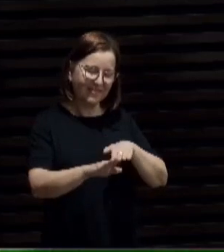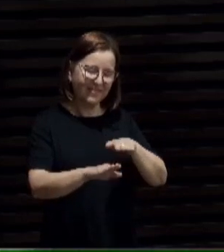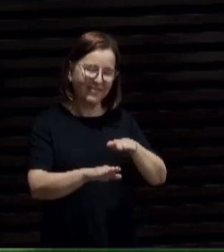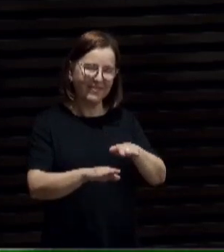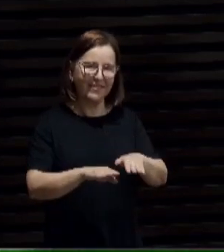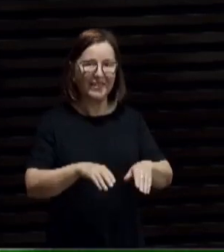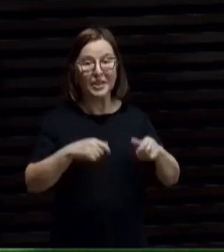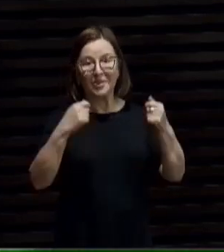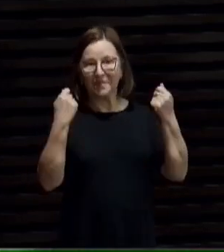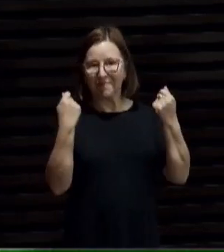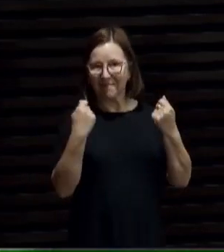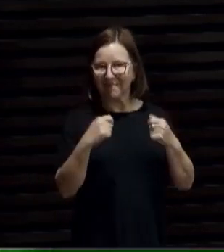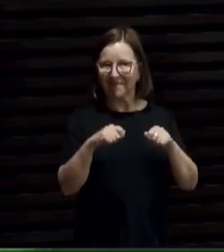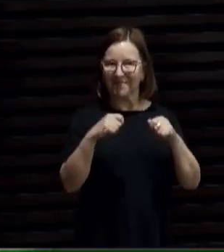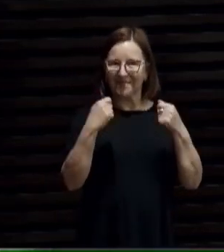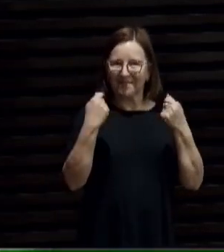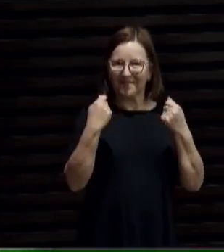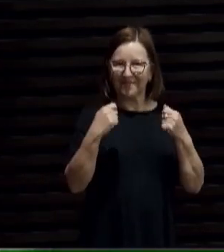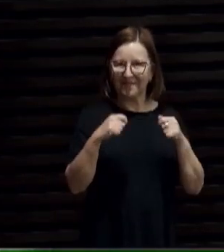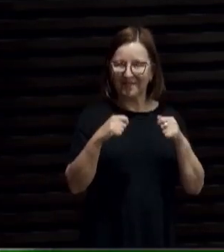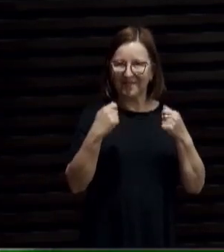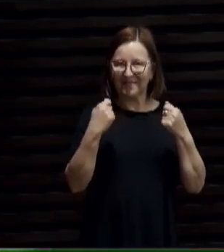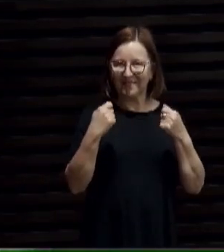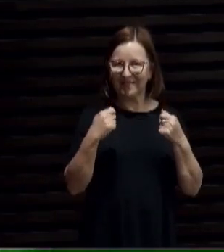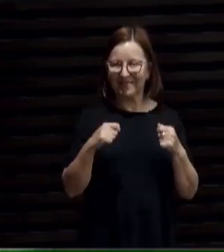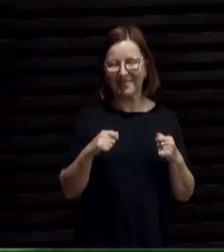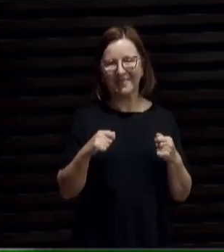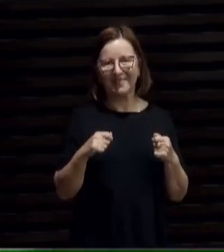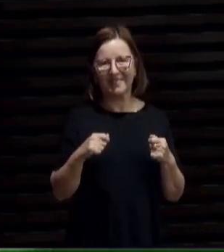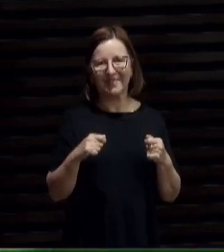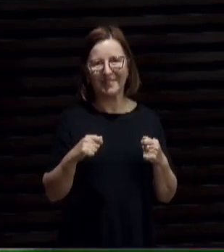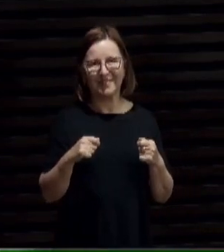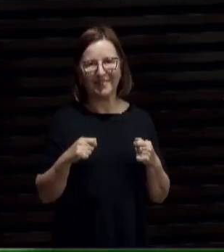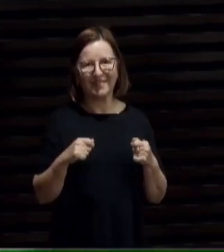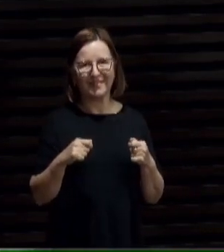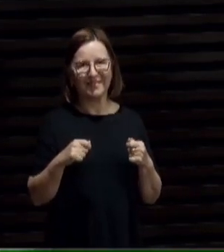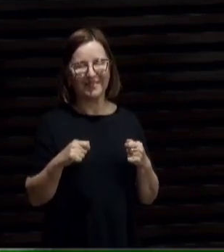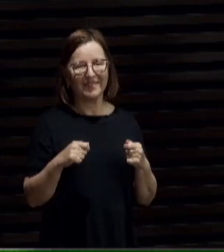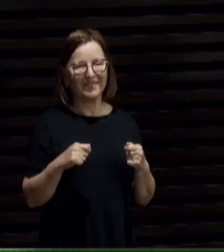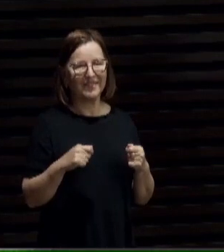passo me é mistério.